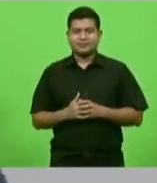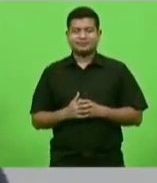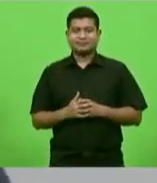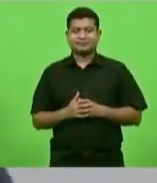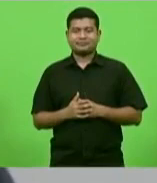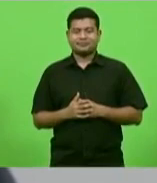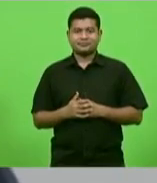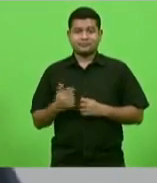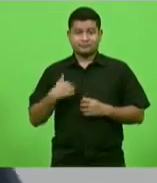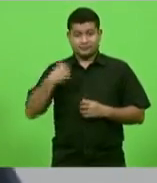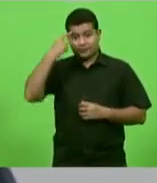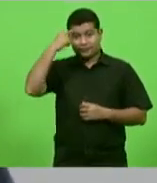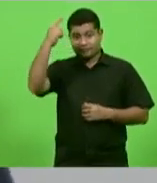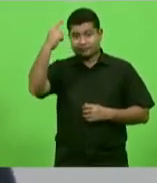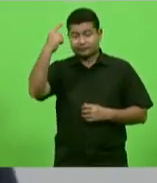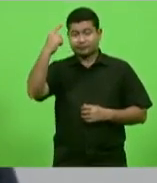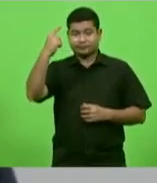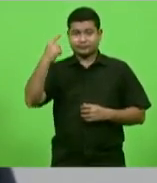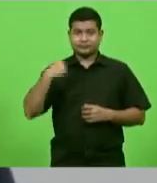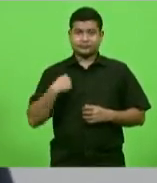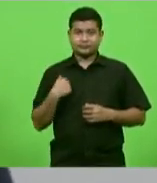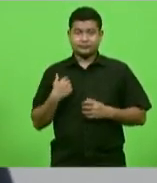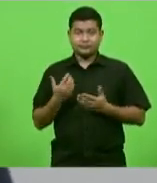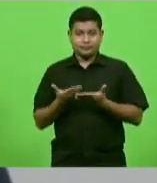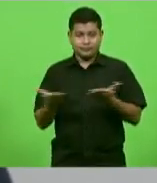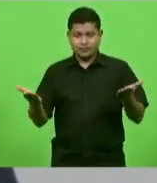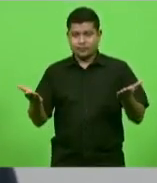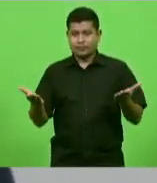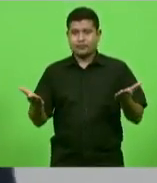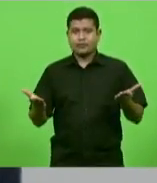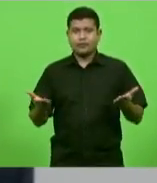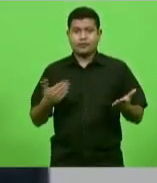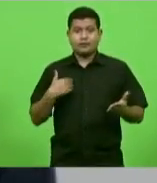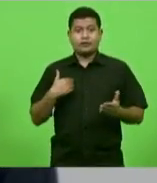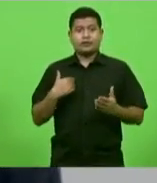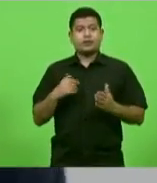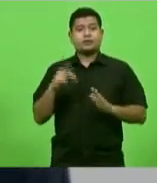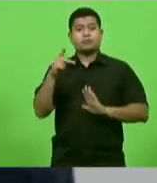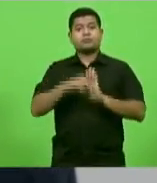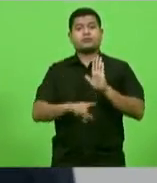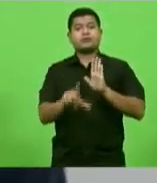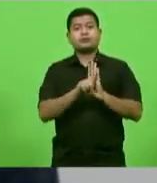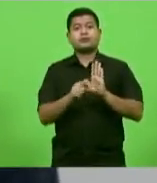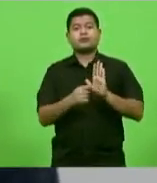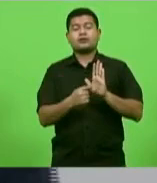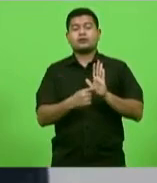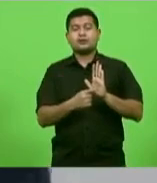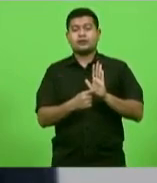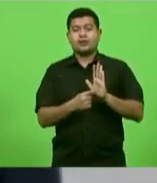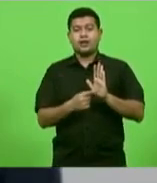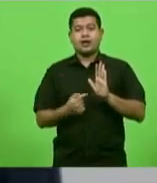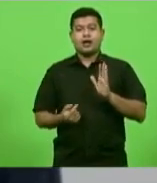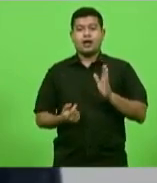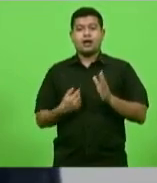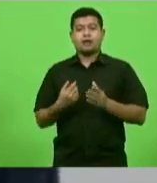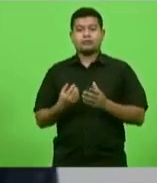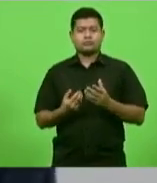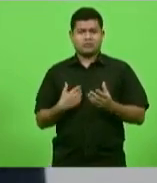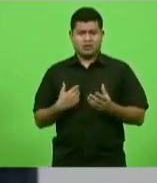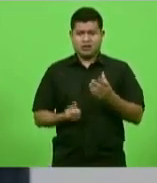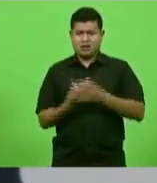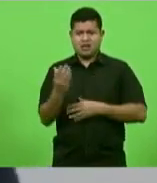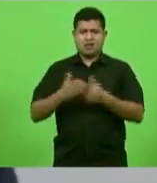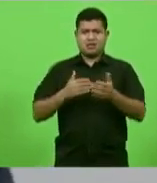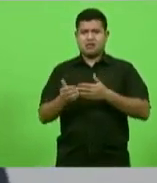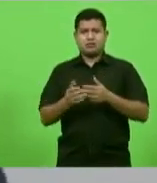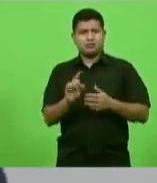Convém lembrar, excelências, que o dito projeto de lei não veio ao mundo da noite para o dia